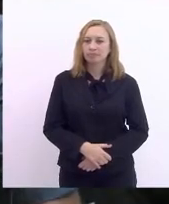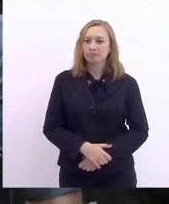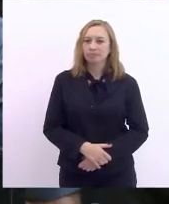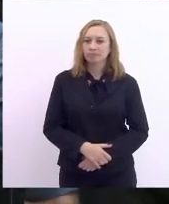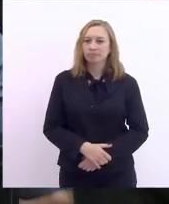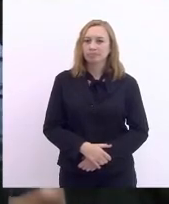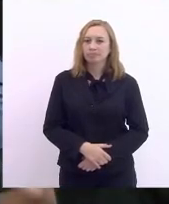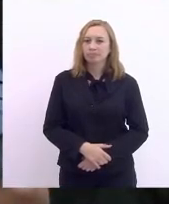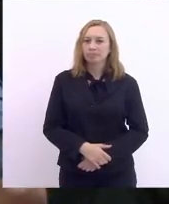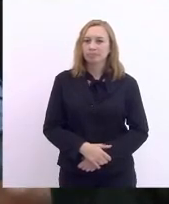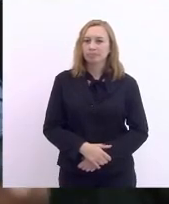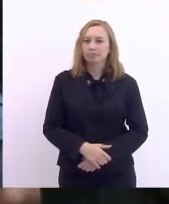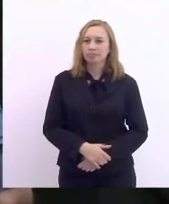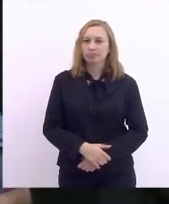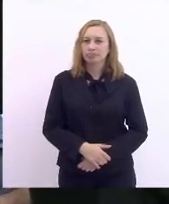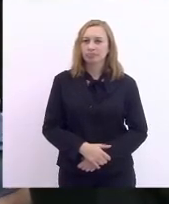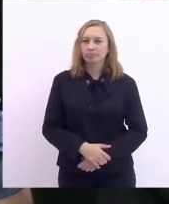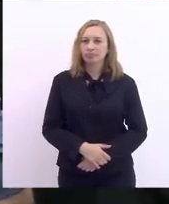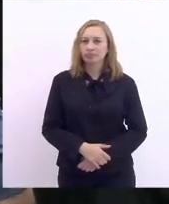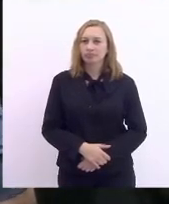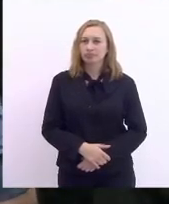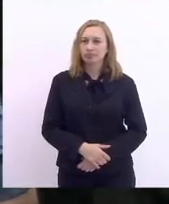E aí